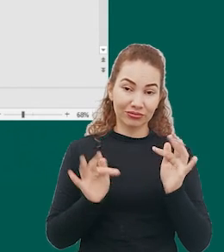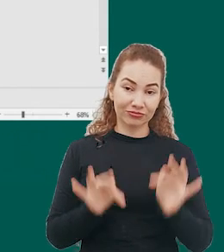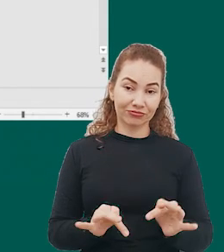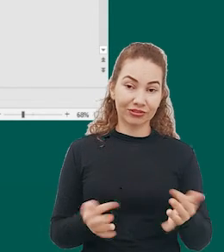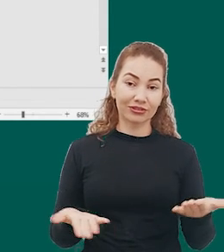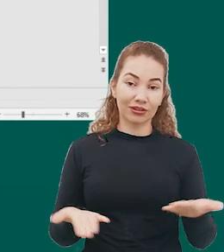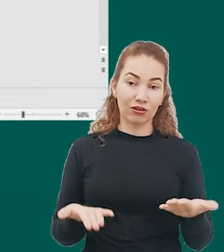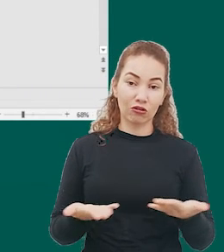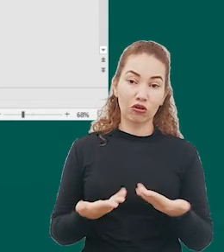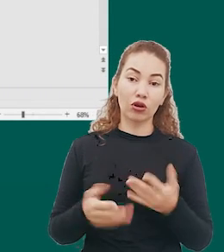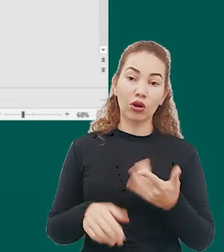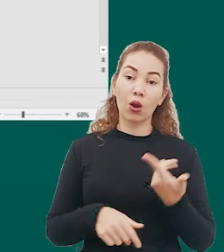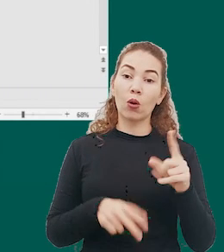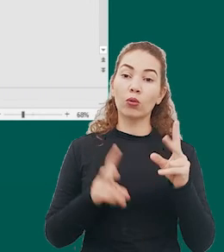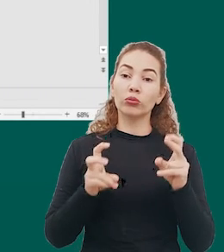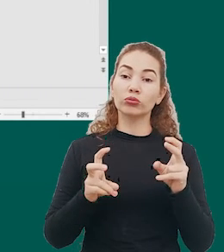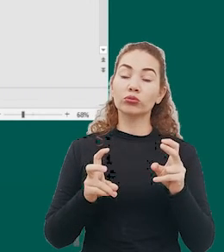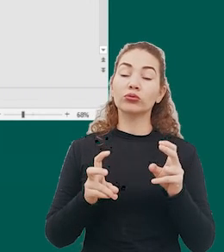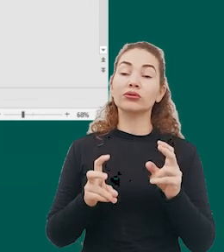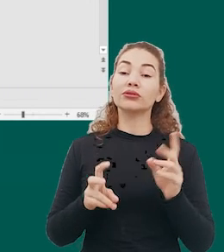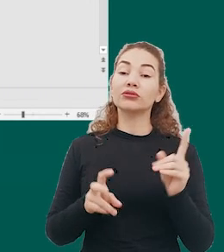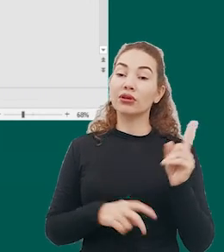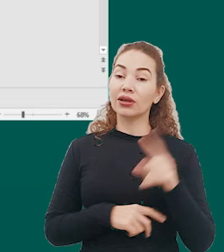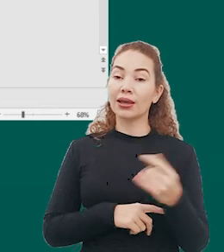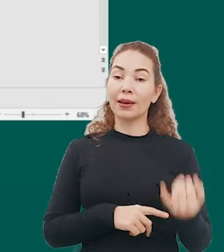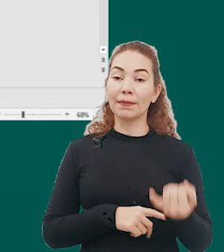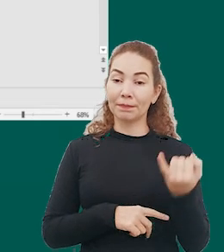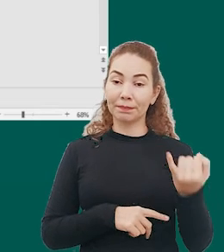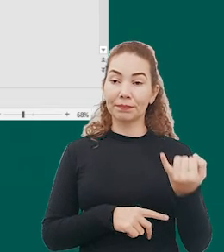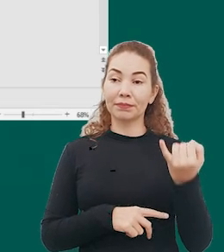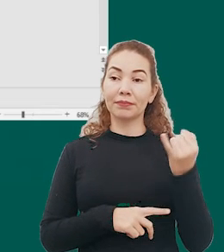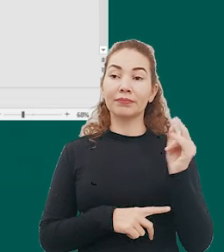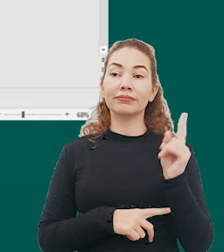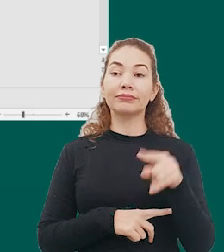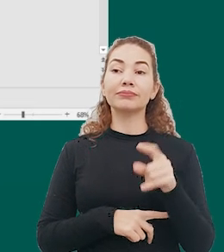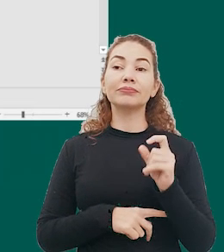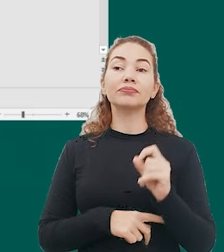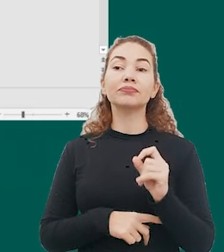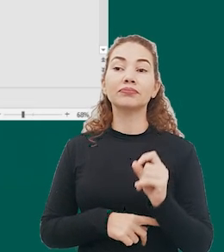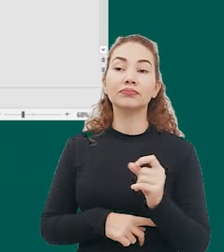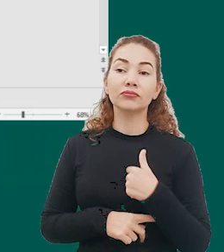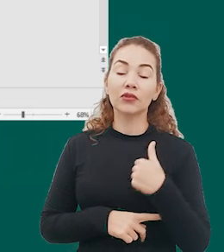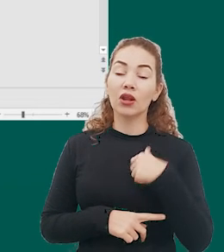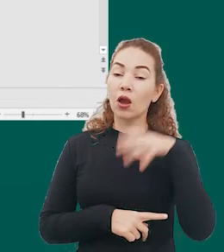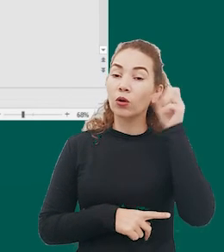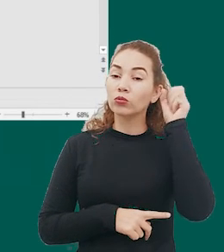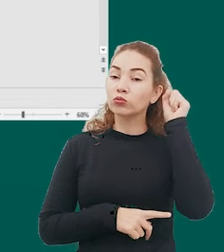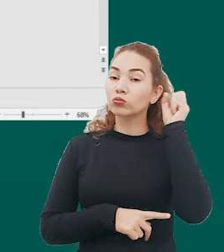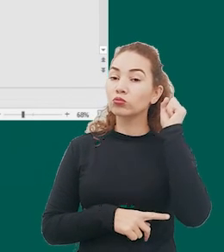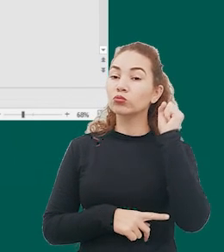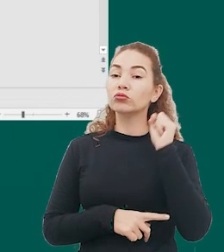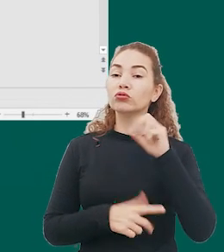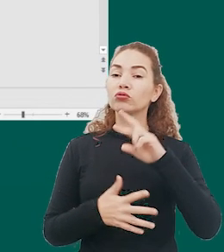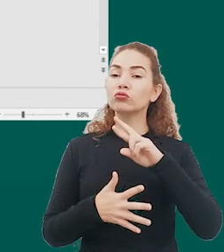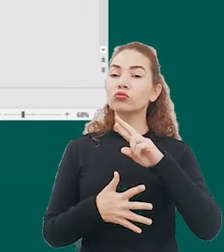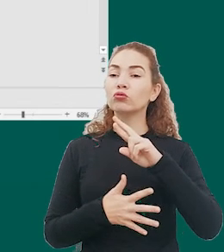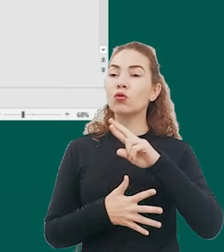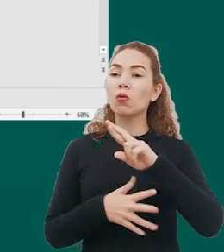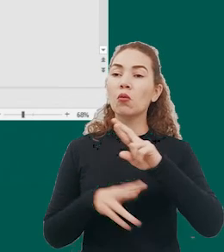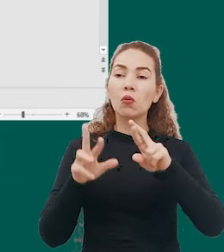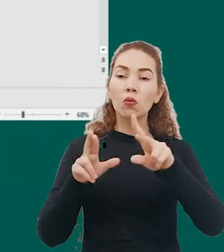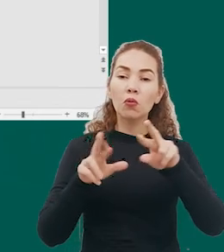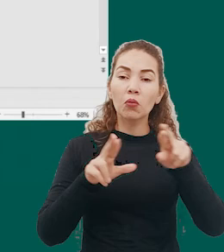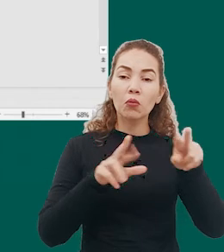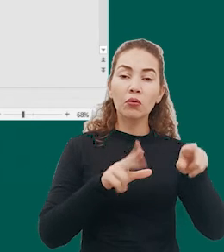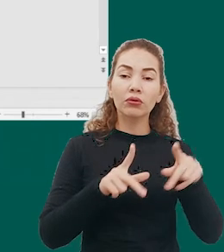esgotando, né? Mas vamos ver um outro tema que é bastante relevante, que eu escuto diversos comentários sobre,